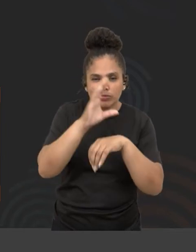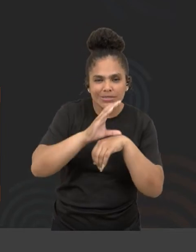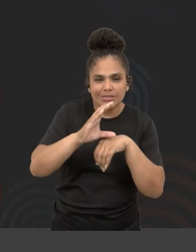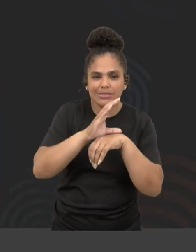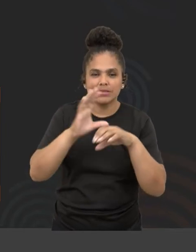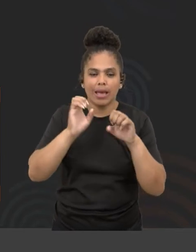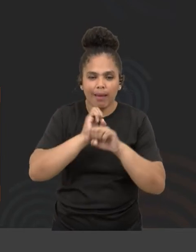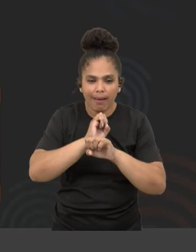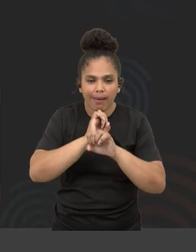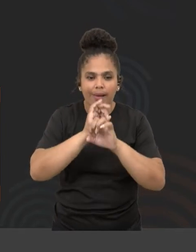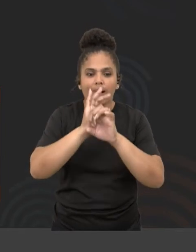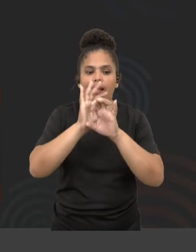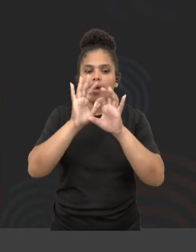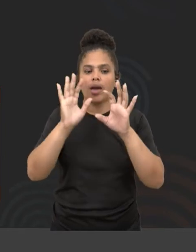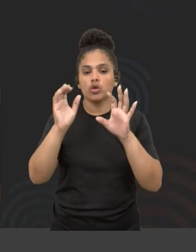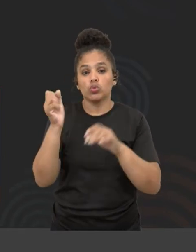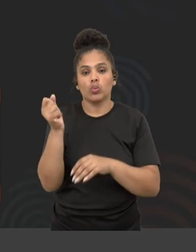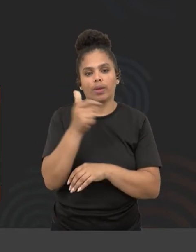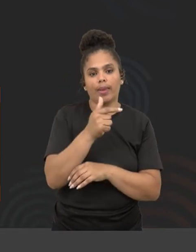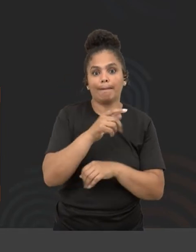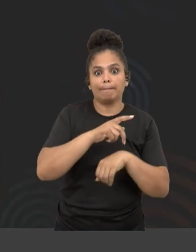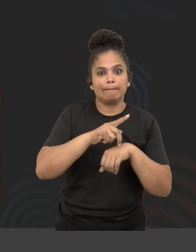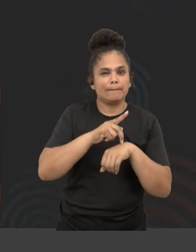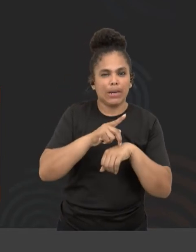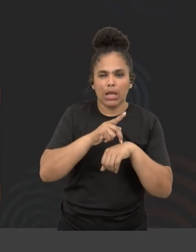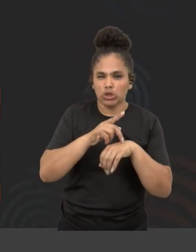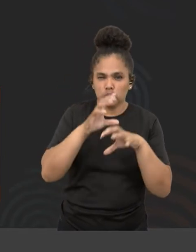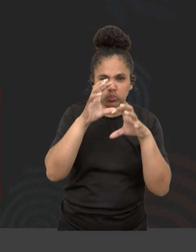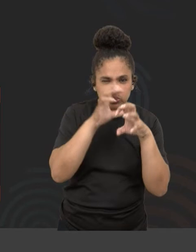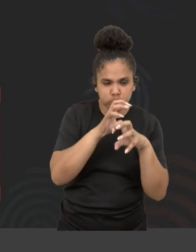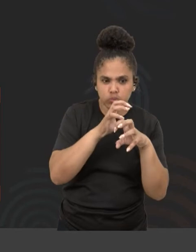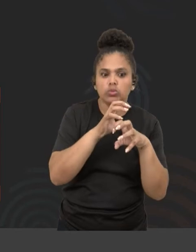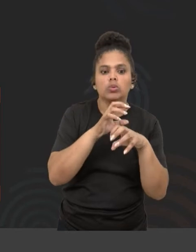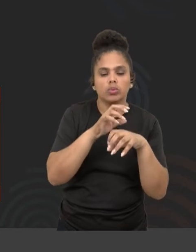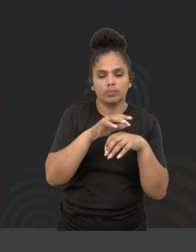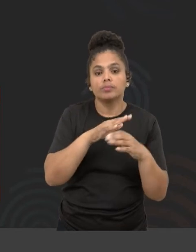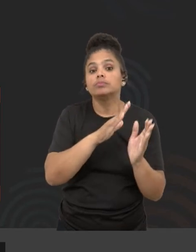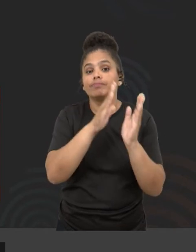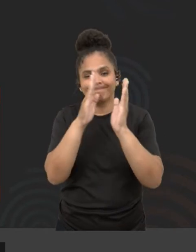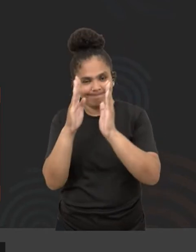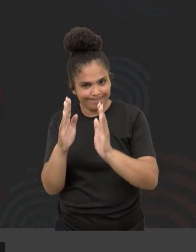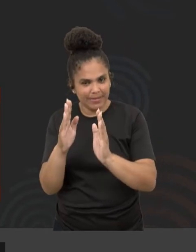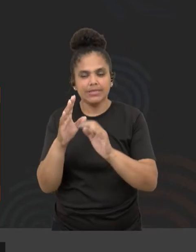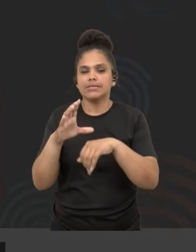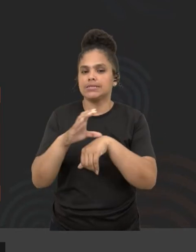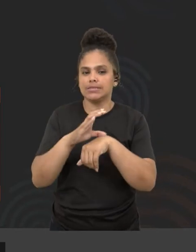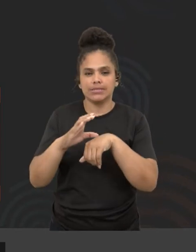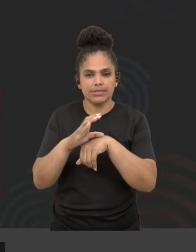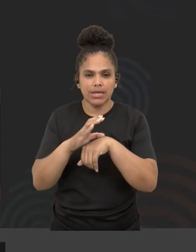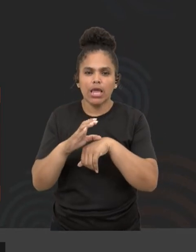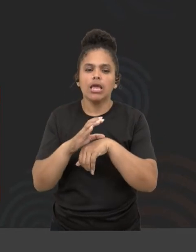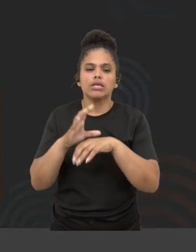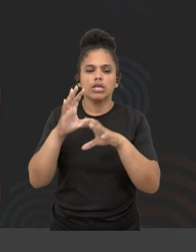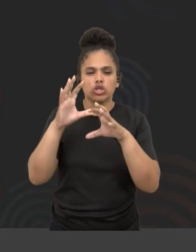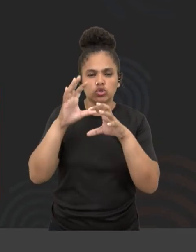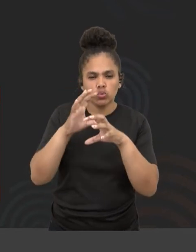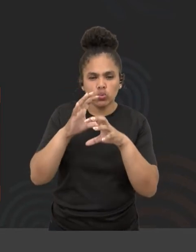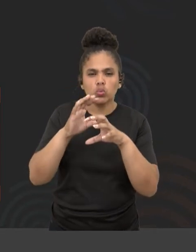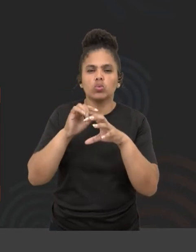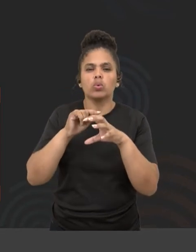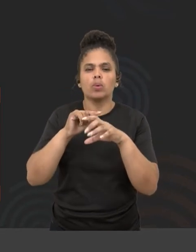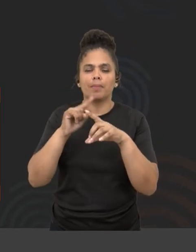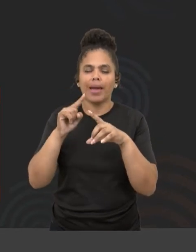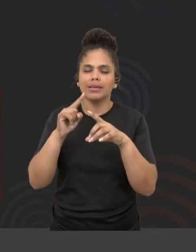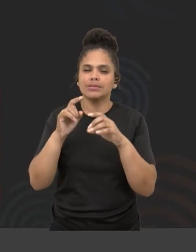claro, ao invés de um preto escuro. A gente colocou um cinza, né, um cinza escuro, né, para trazer um